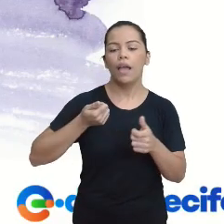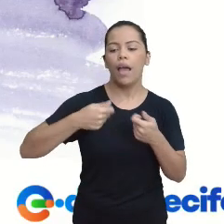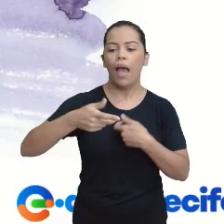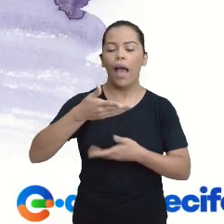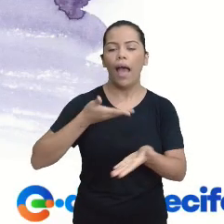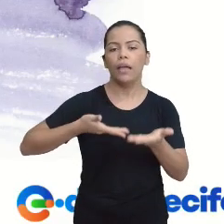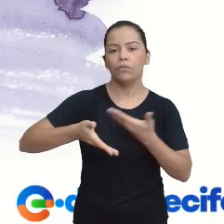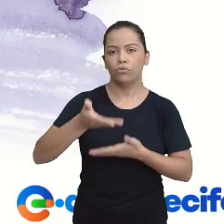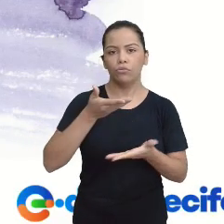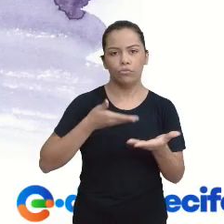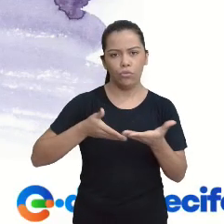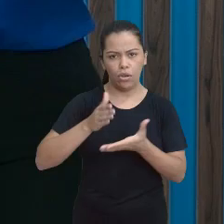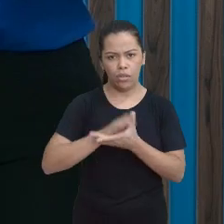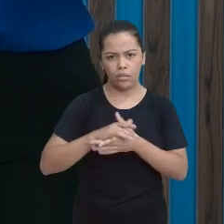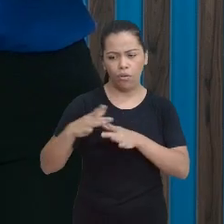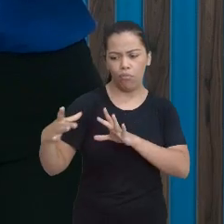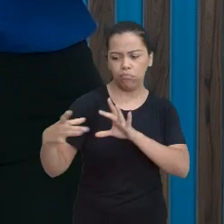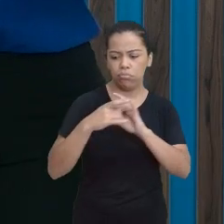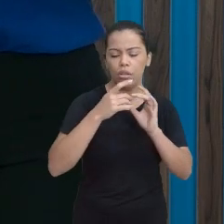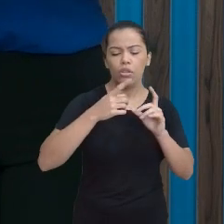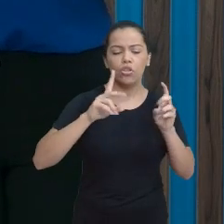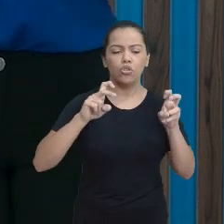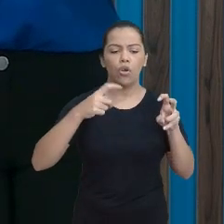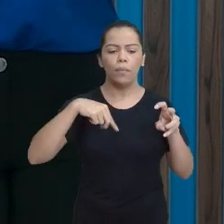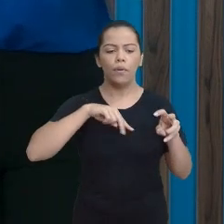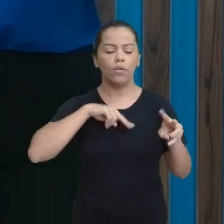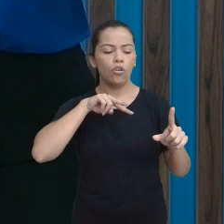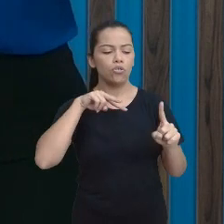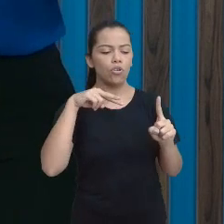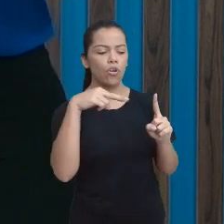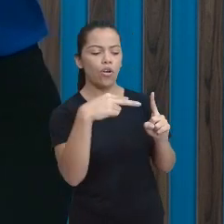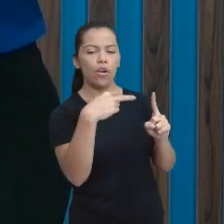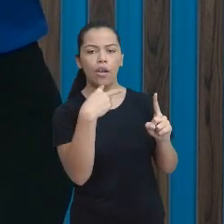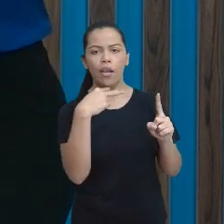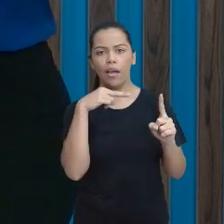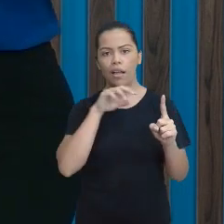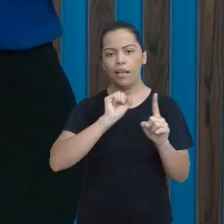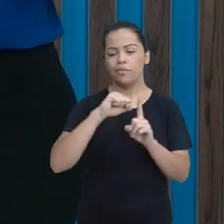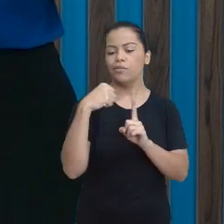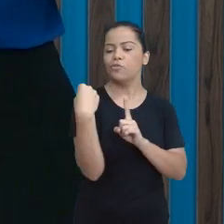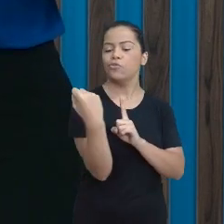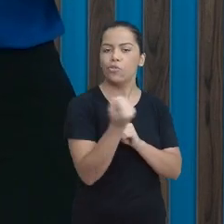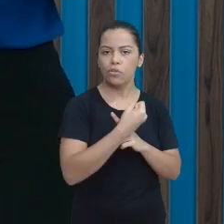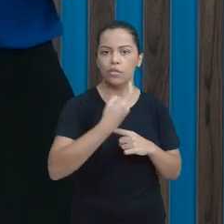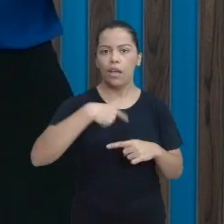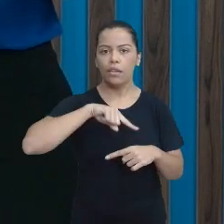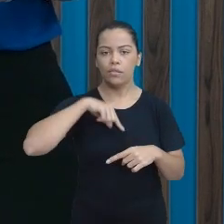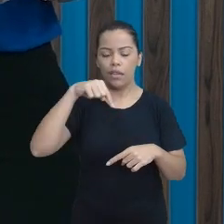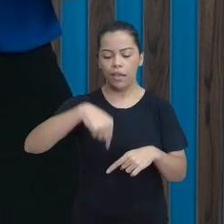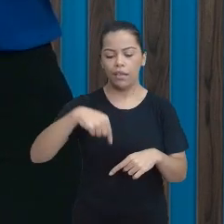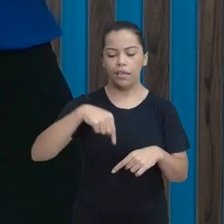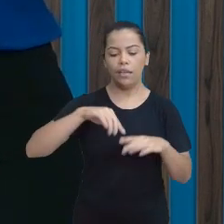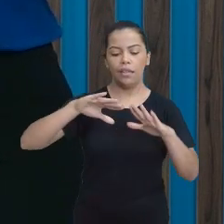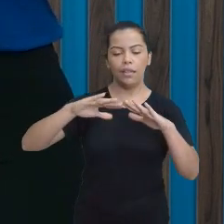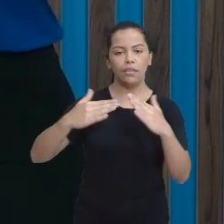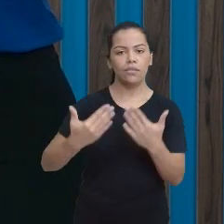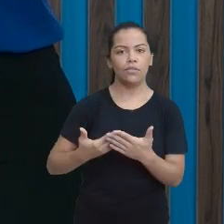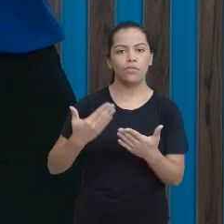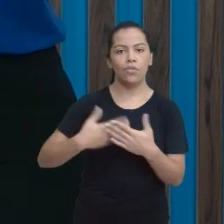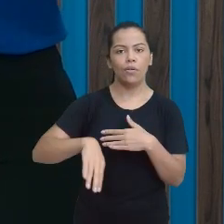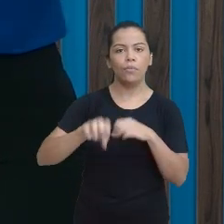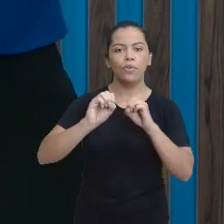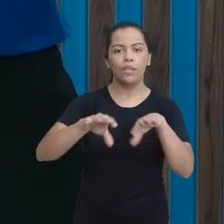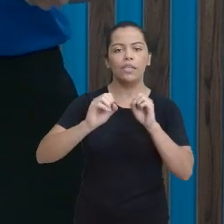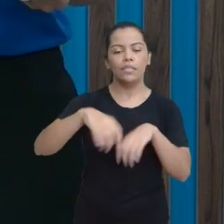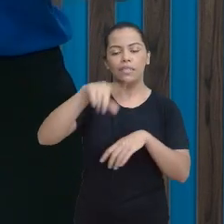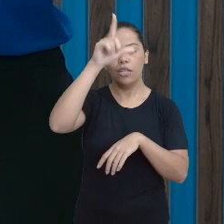envolve o nosso olhar para a sociedade. Nós estamos aqui na Escola Municipal para Aula Digitais, estamos falando